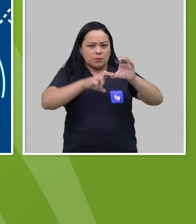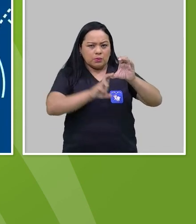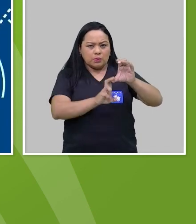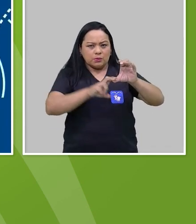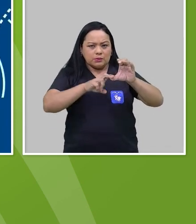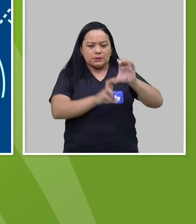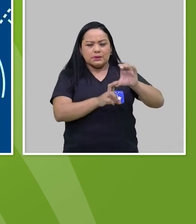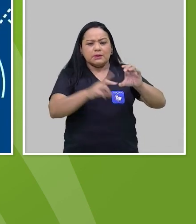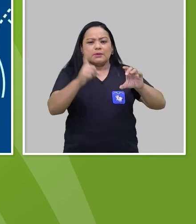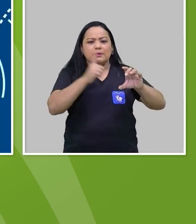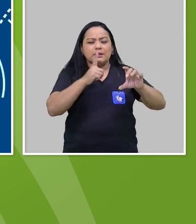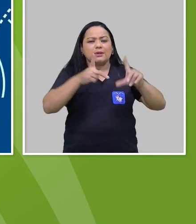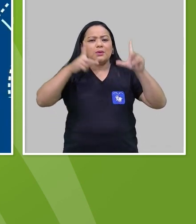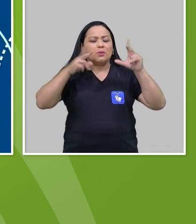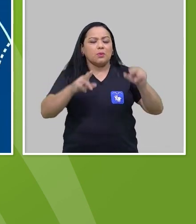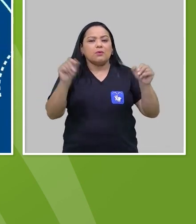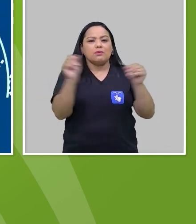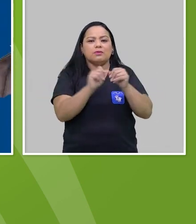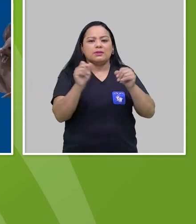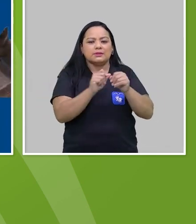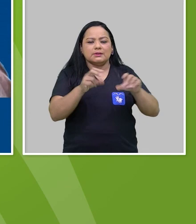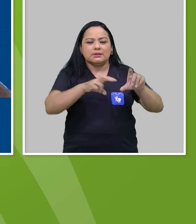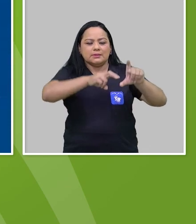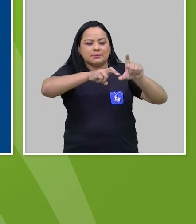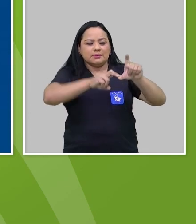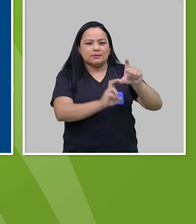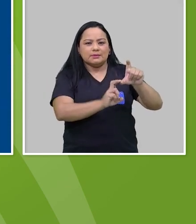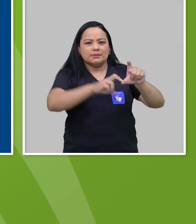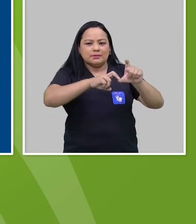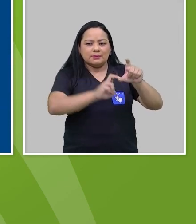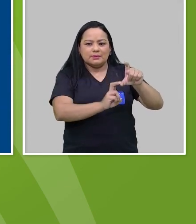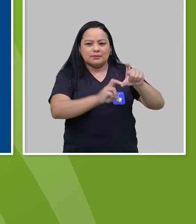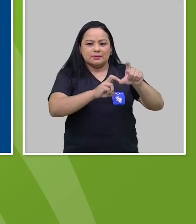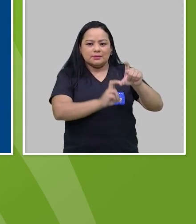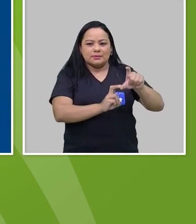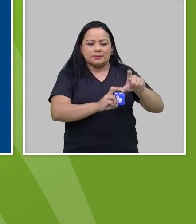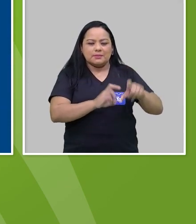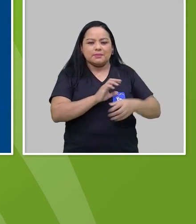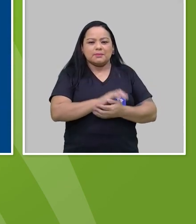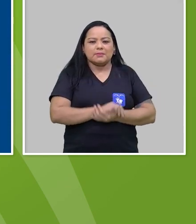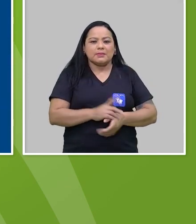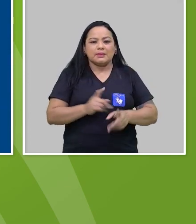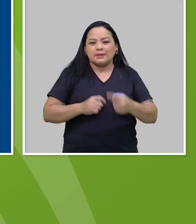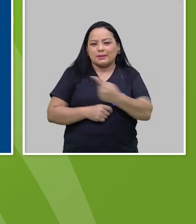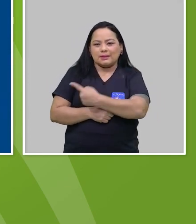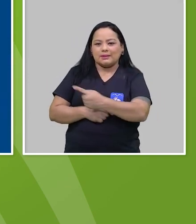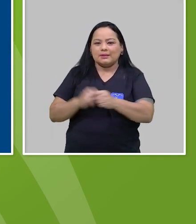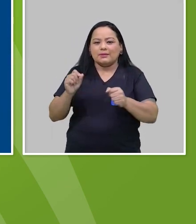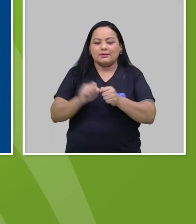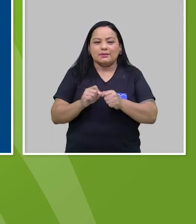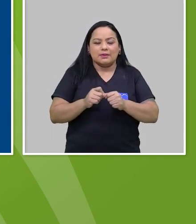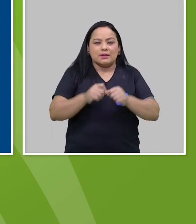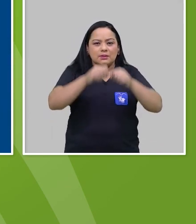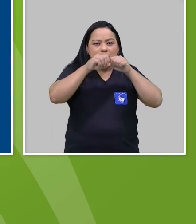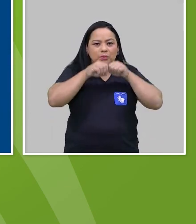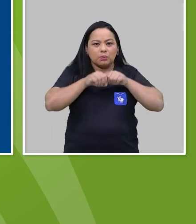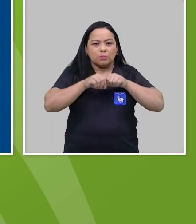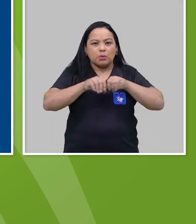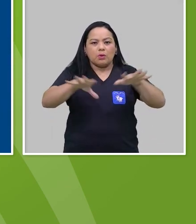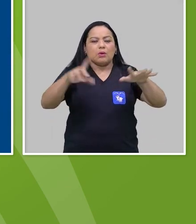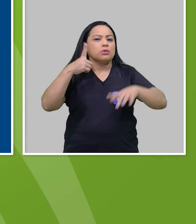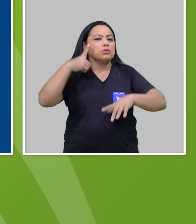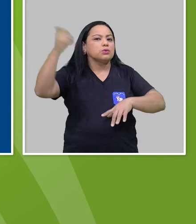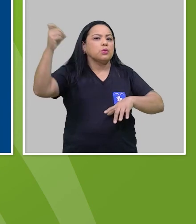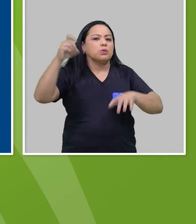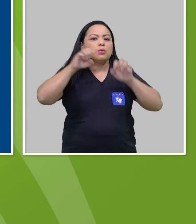morcego, ele faz a mesma coisa, gente, o golfinho também. Ele faz a mesma coisa. Ele emite um som, só que esse